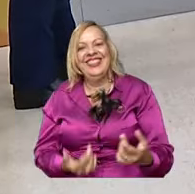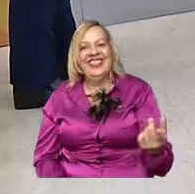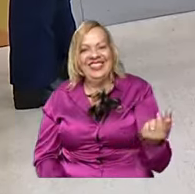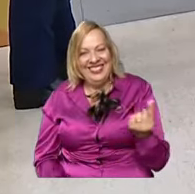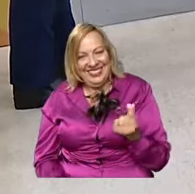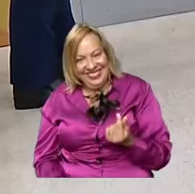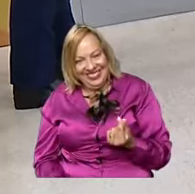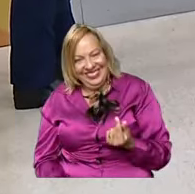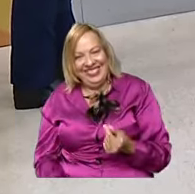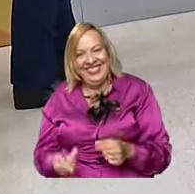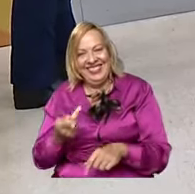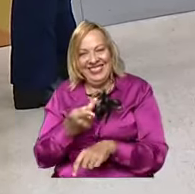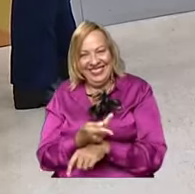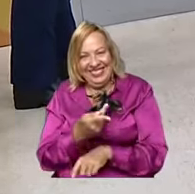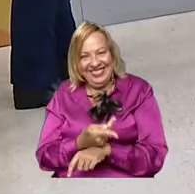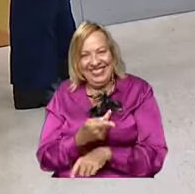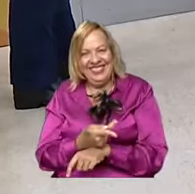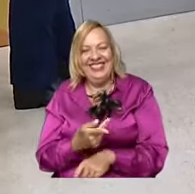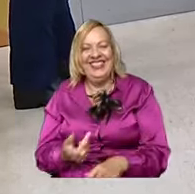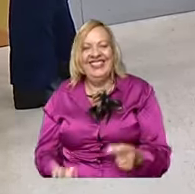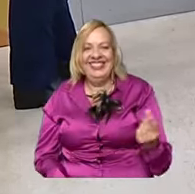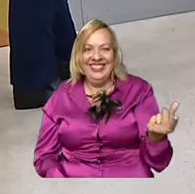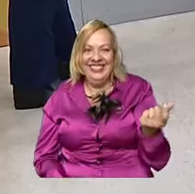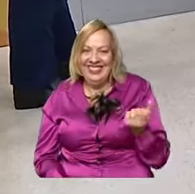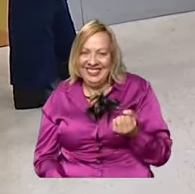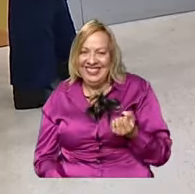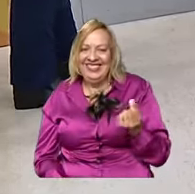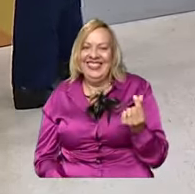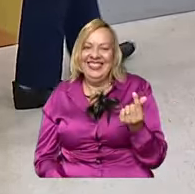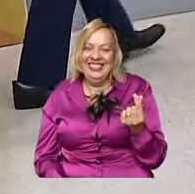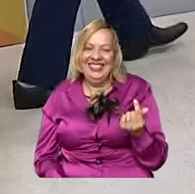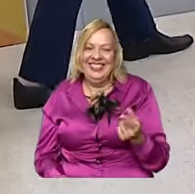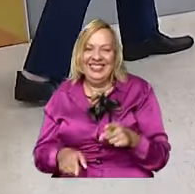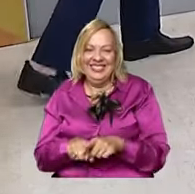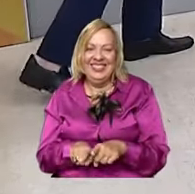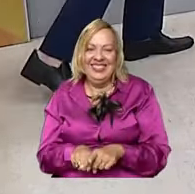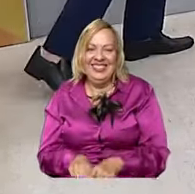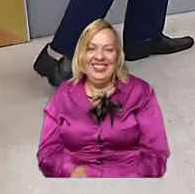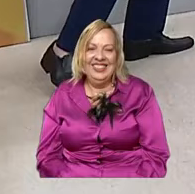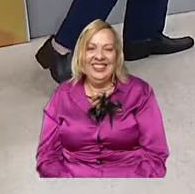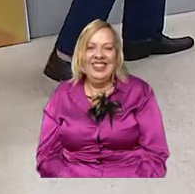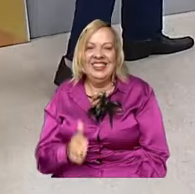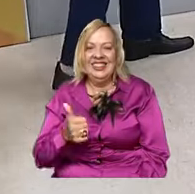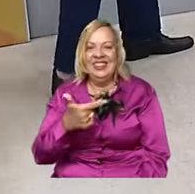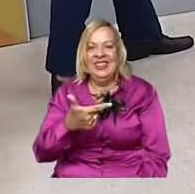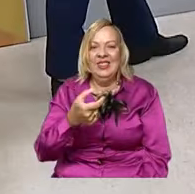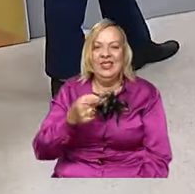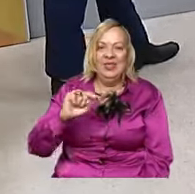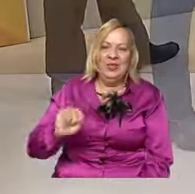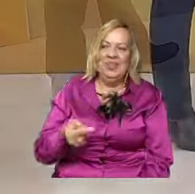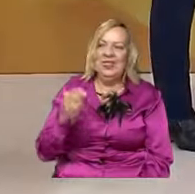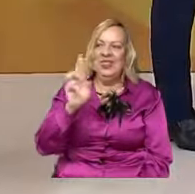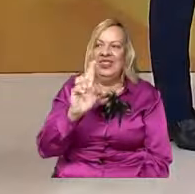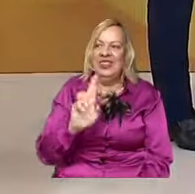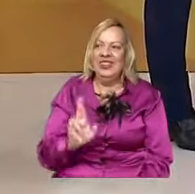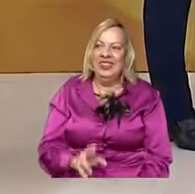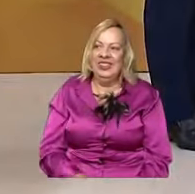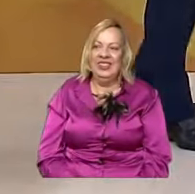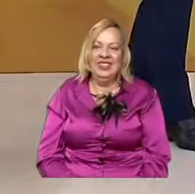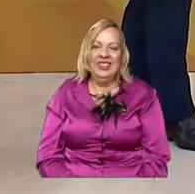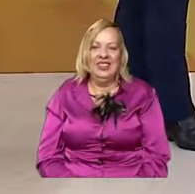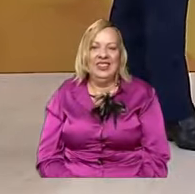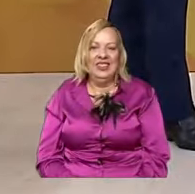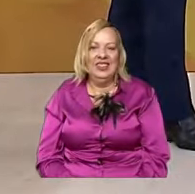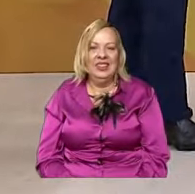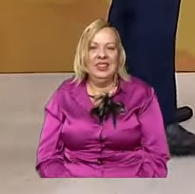dinheiro é? O prêmio em dinheiro também vale. Ah, pegaria o prêmio em dinheiro também. Olha aqui, ó, 120 mil só esse prêmio, gente. Eu pegaria o